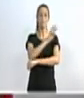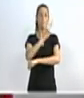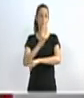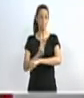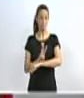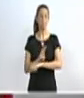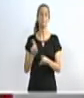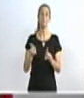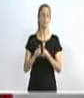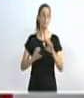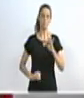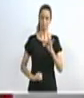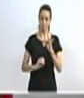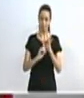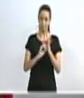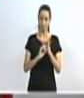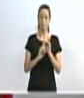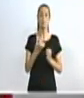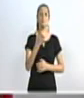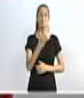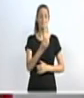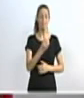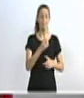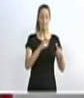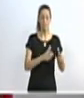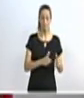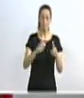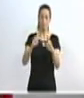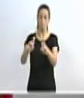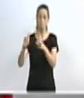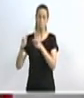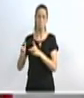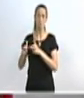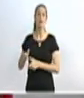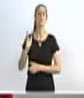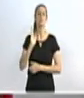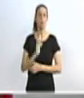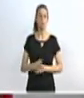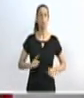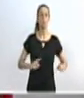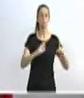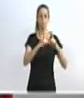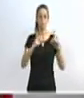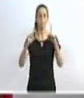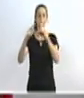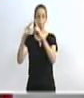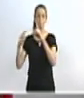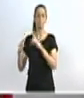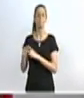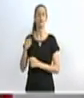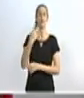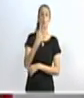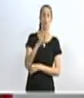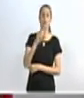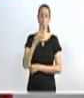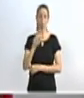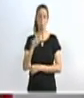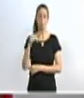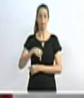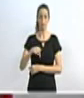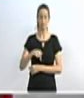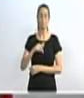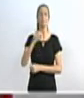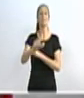e Fortaleza. Foram as 6 torres 3G que a gente colocou no passado, além de ativar a rede 4G na cidade, que não tinha. Para esse